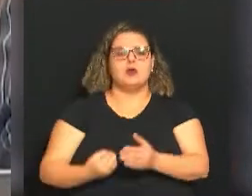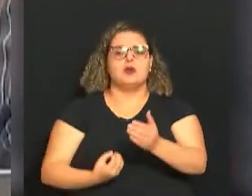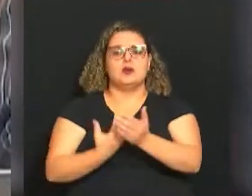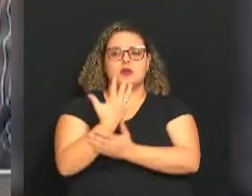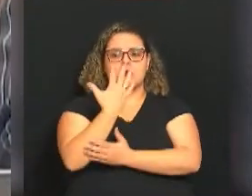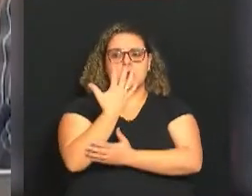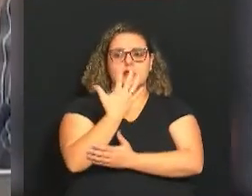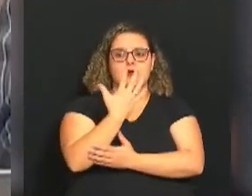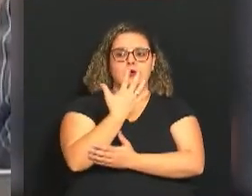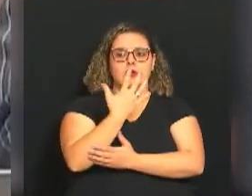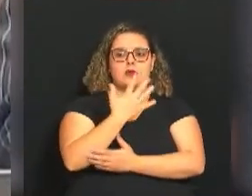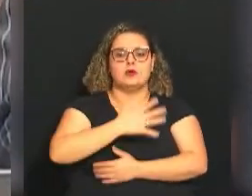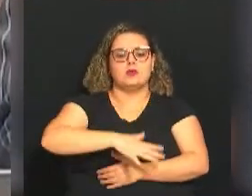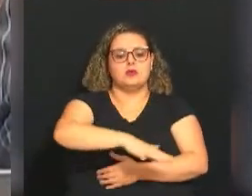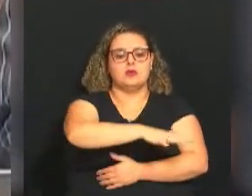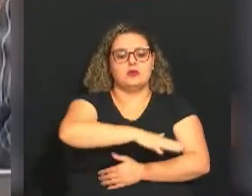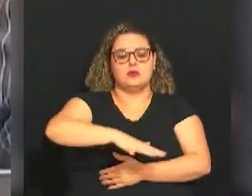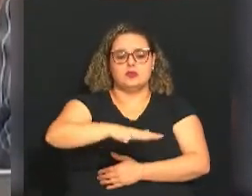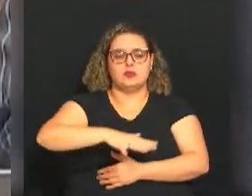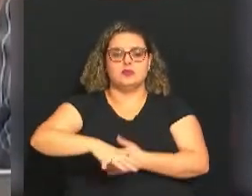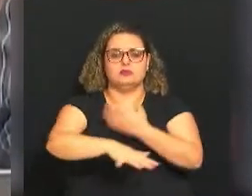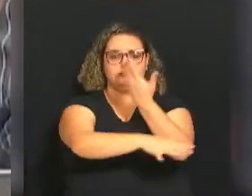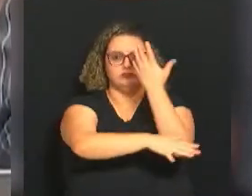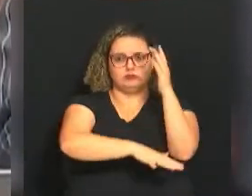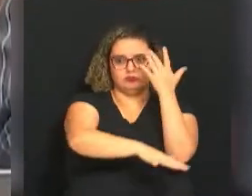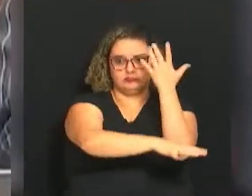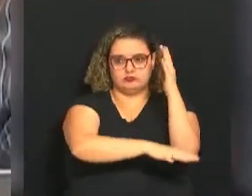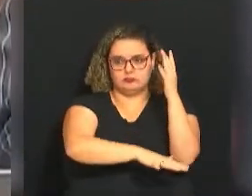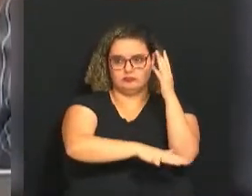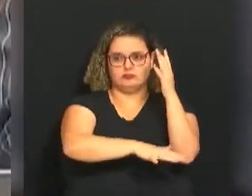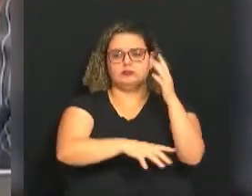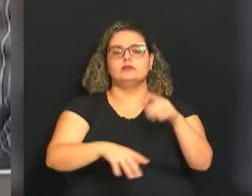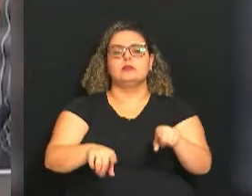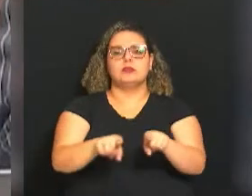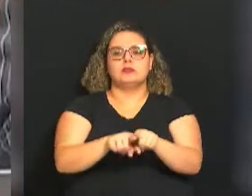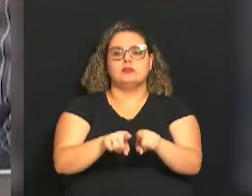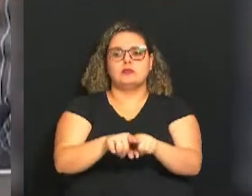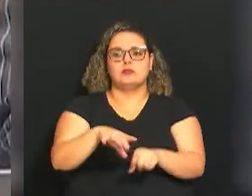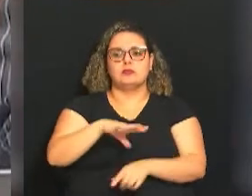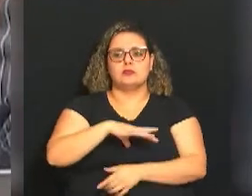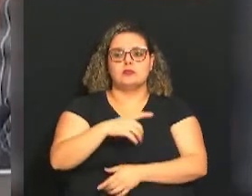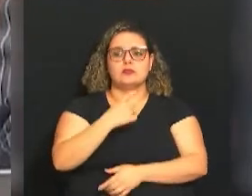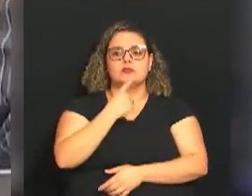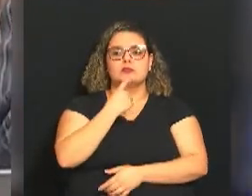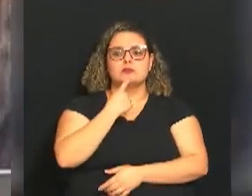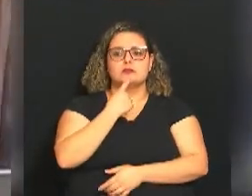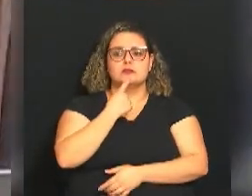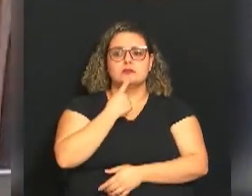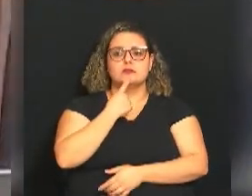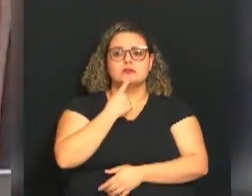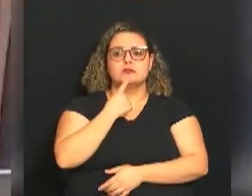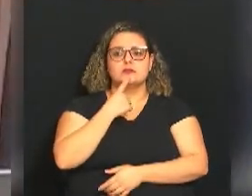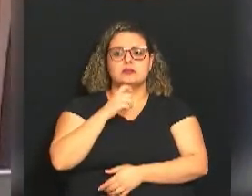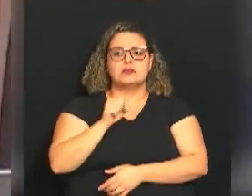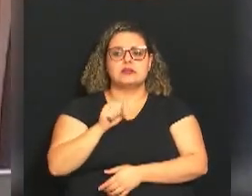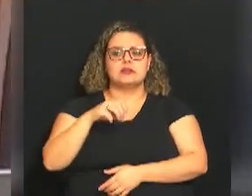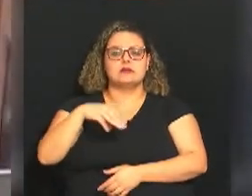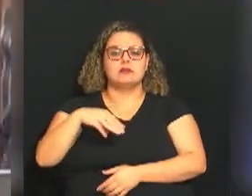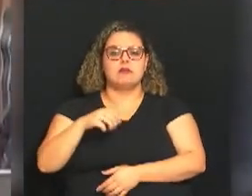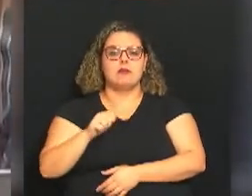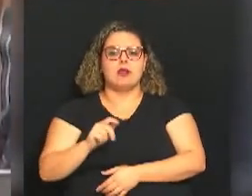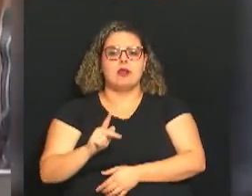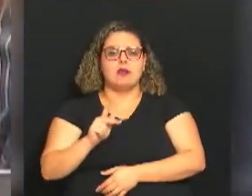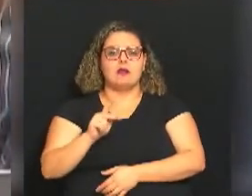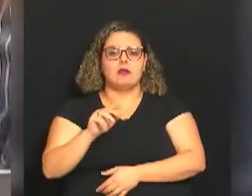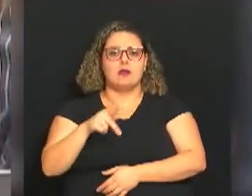nos parques e nas praças do município de Campinas de slack points, equipamentos